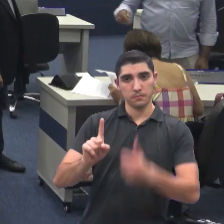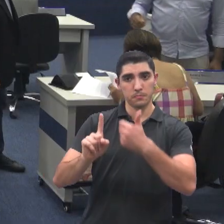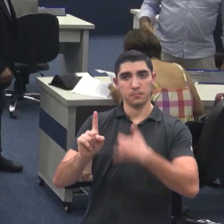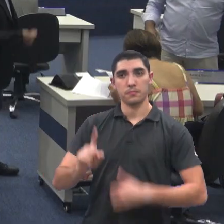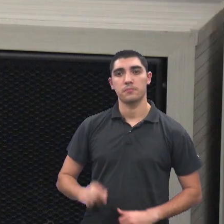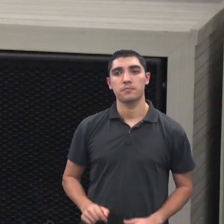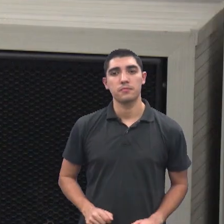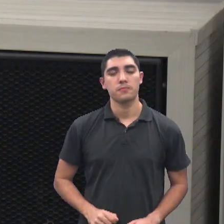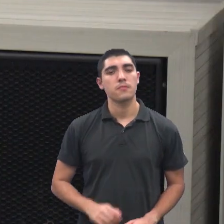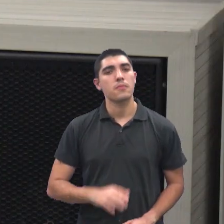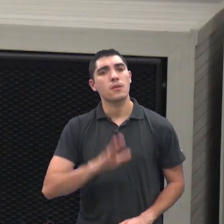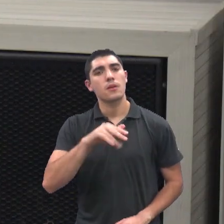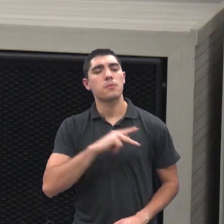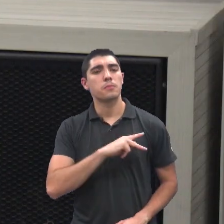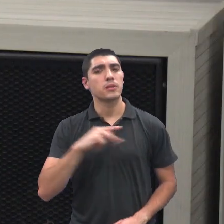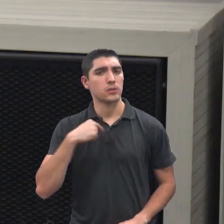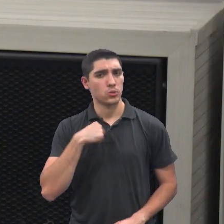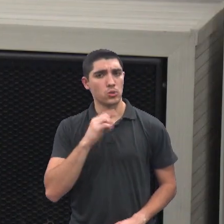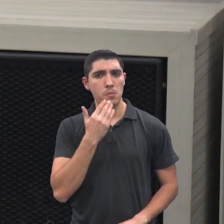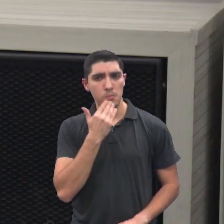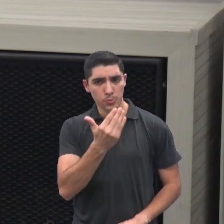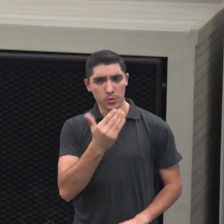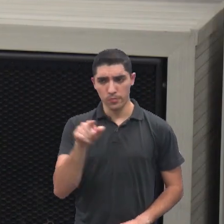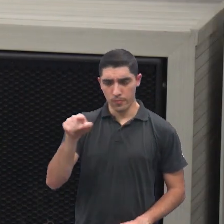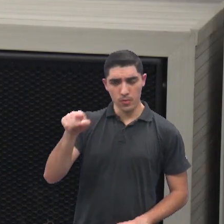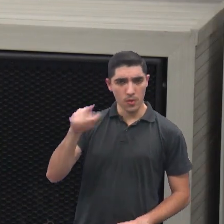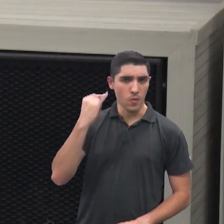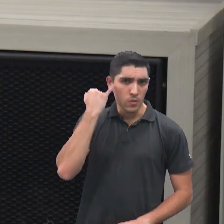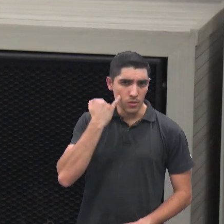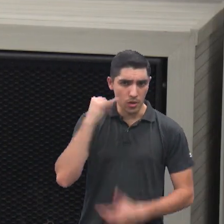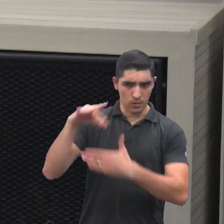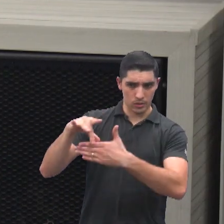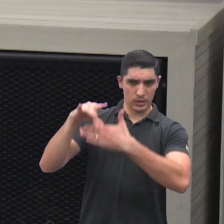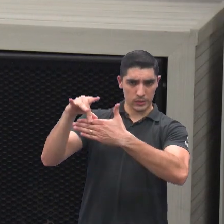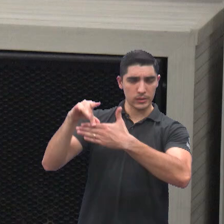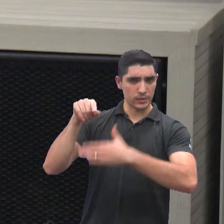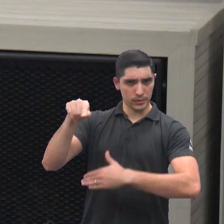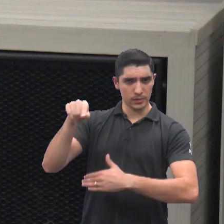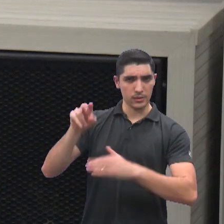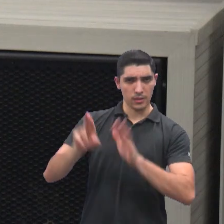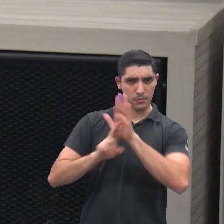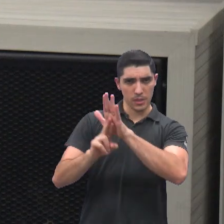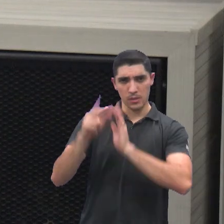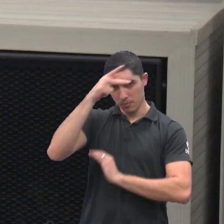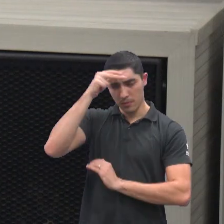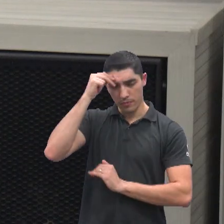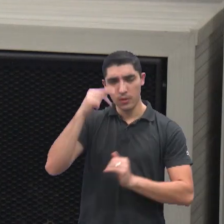Presidente, queria pedir aqui ao líder do governo, autor do projeto de lei